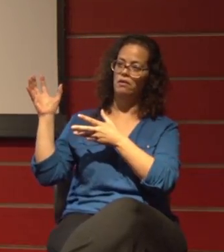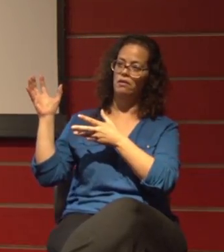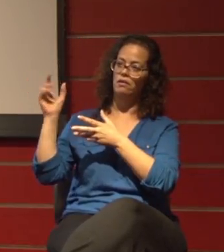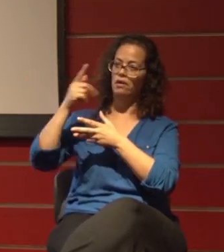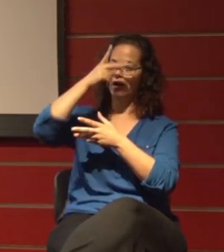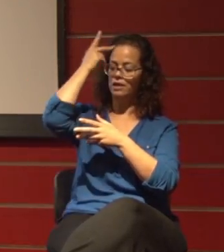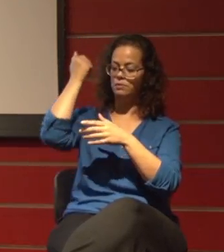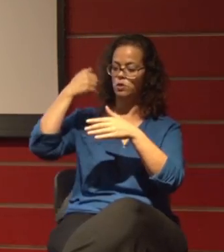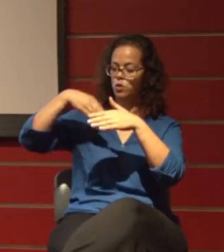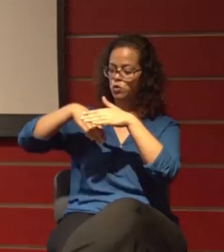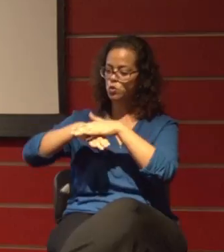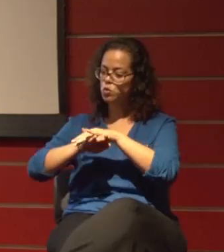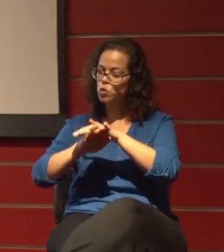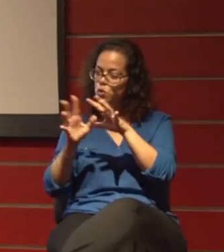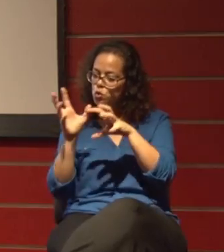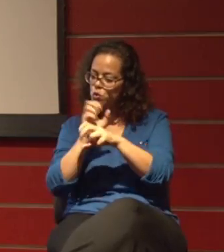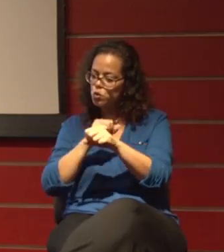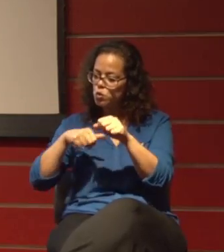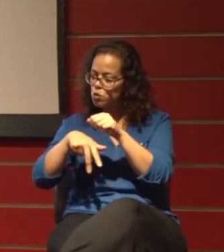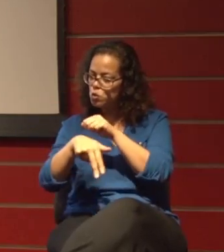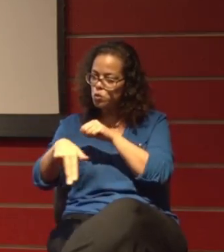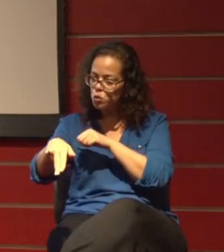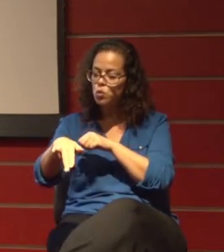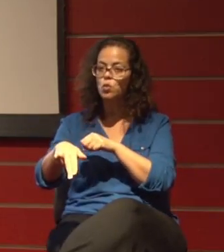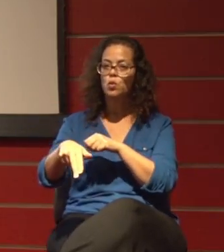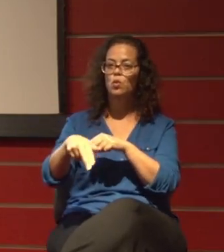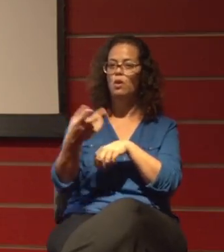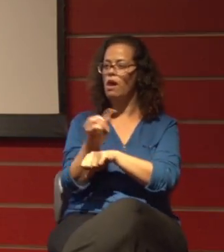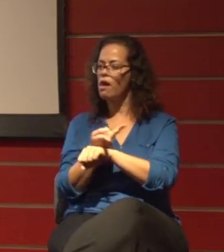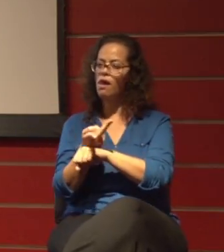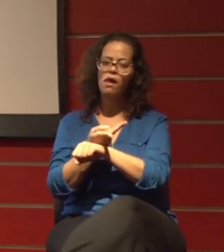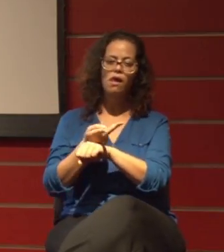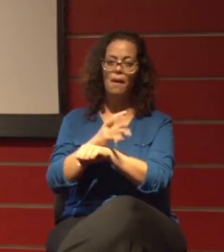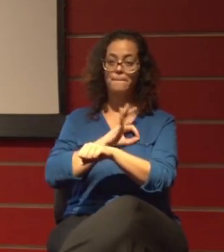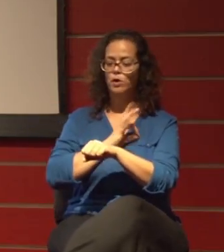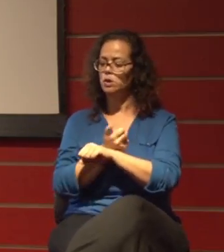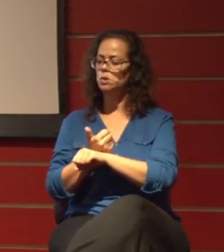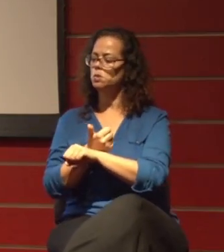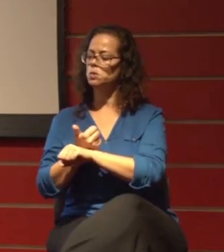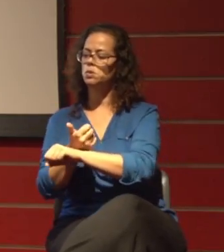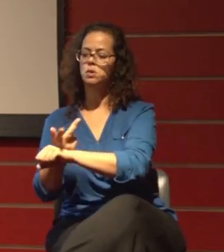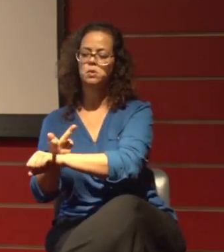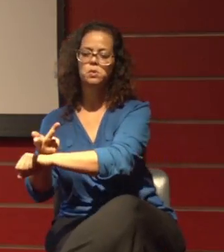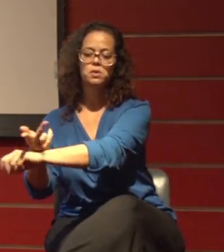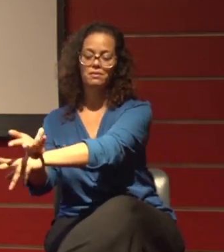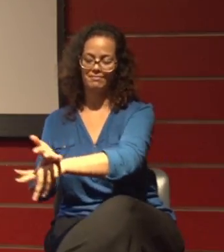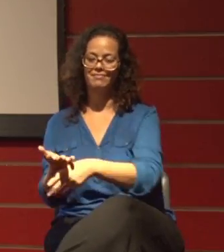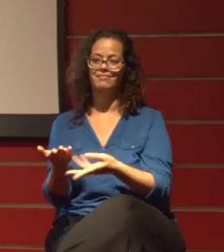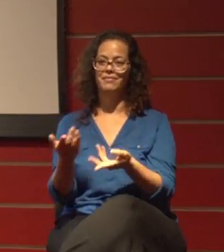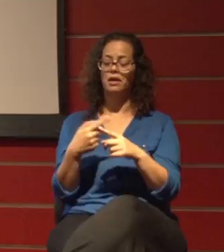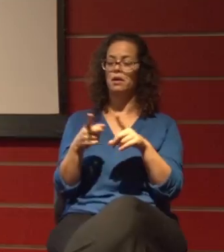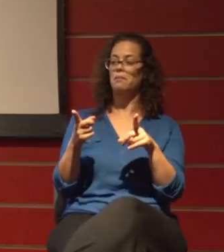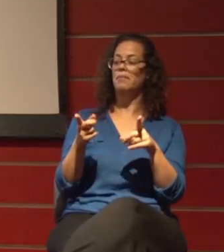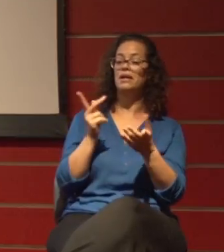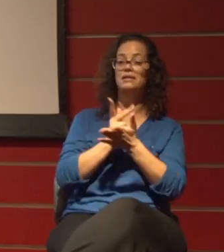perseguir eles mas o Luke Cage a série Toda ele tá nessa tônica complexa de se ele é bandido ou Vilão